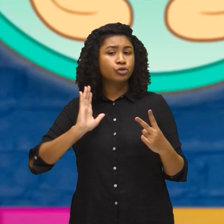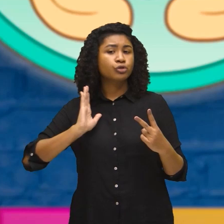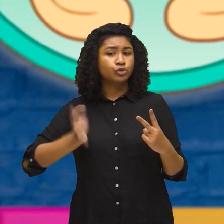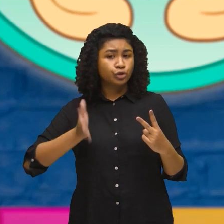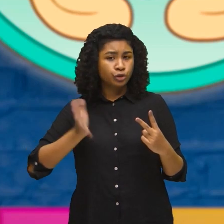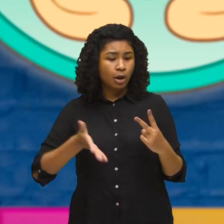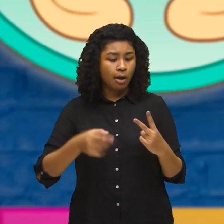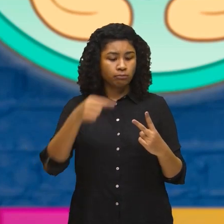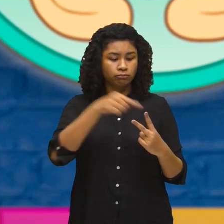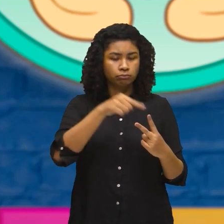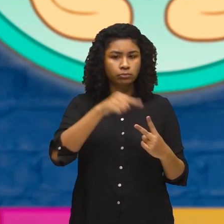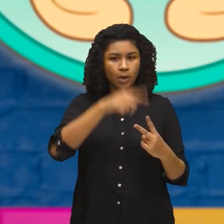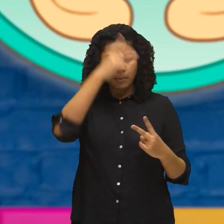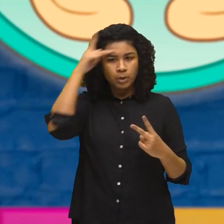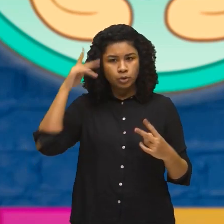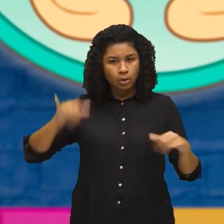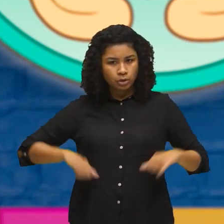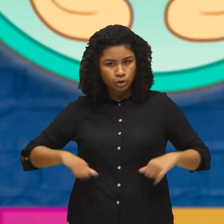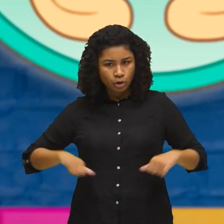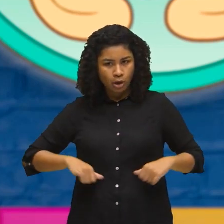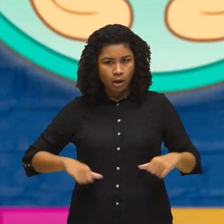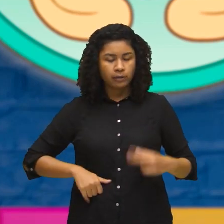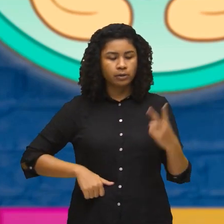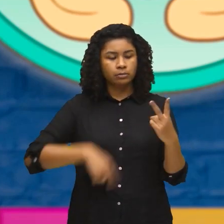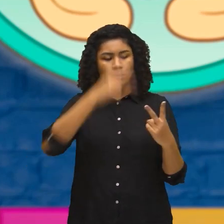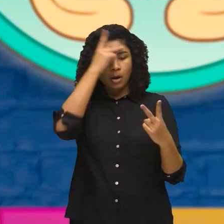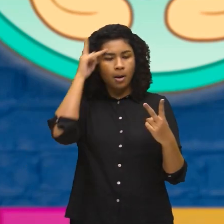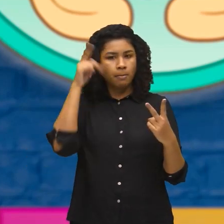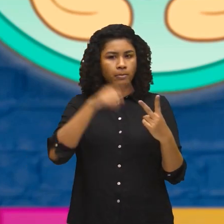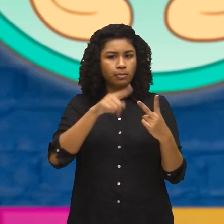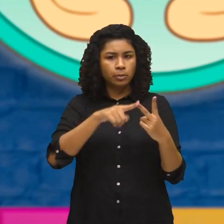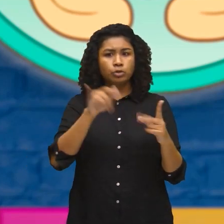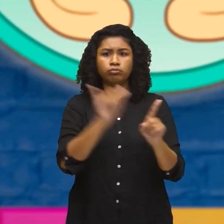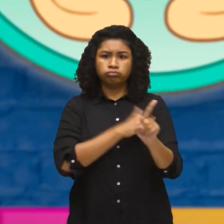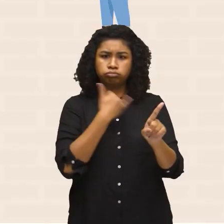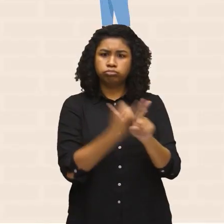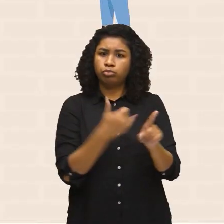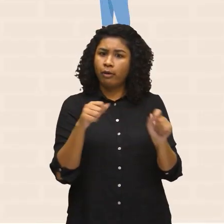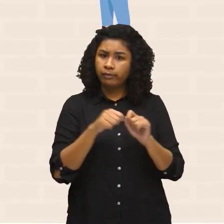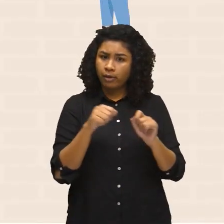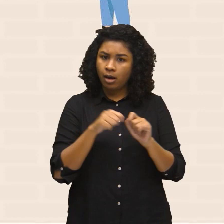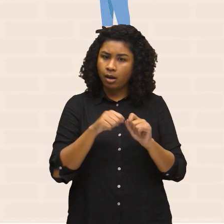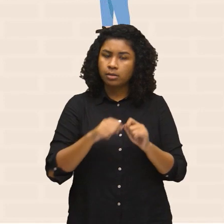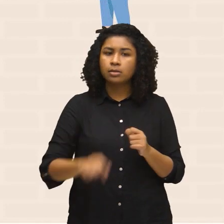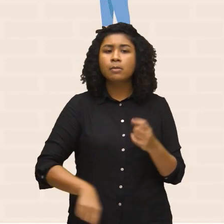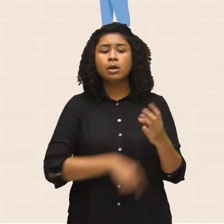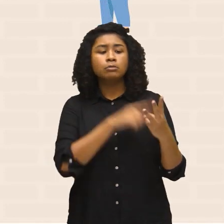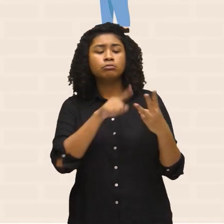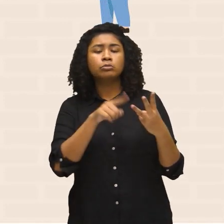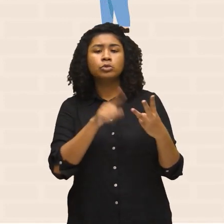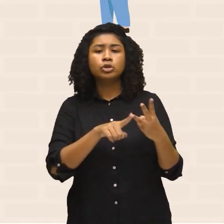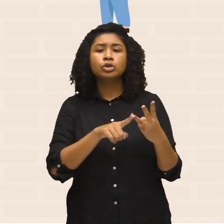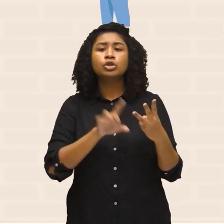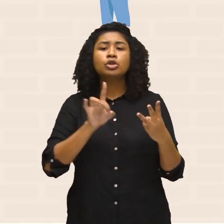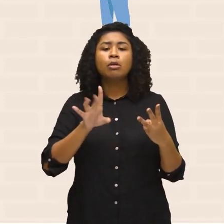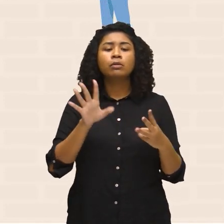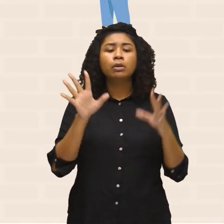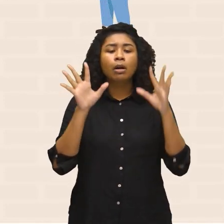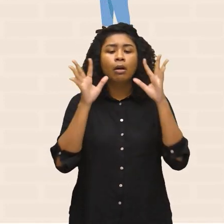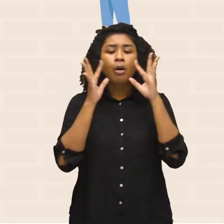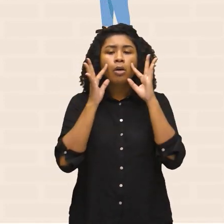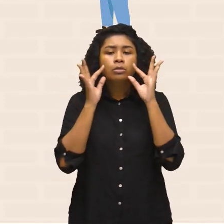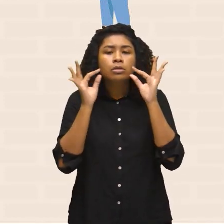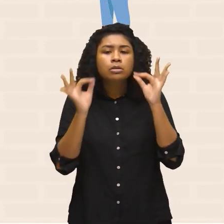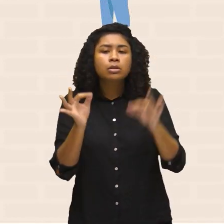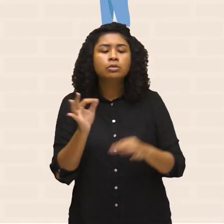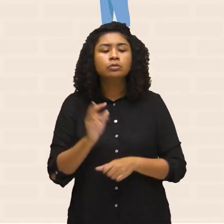agressor e a vítima. E aquele que só fica olhando? Como é que se chama isso? Aquele só